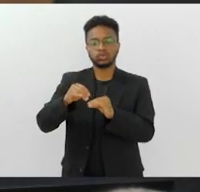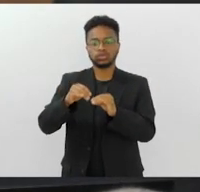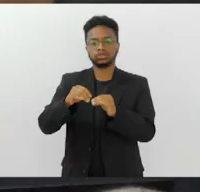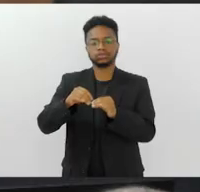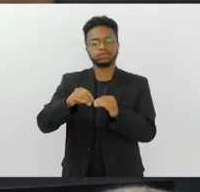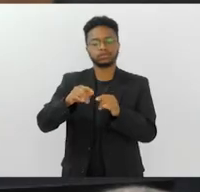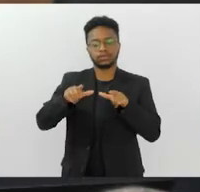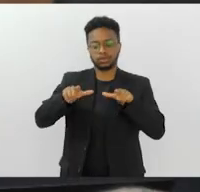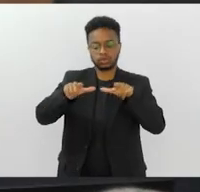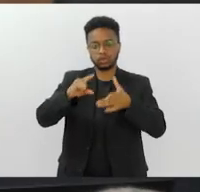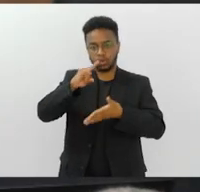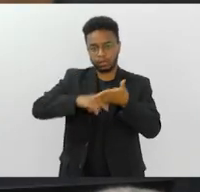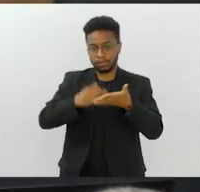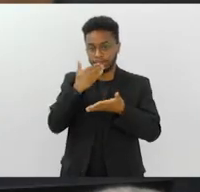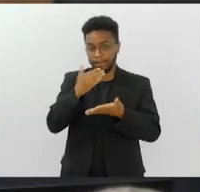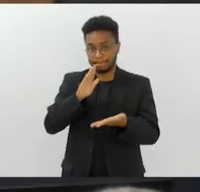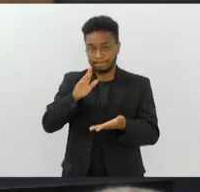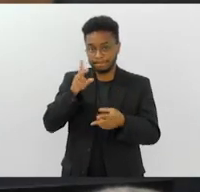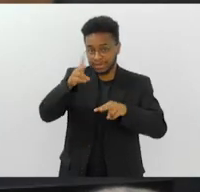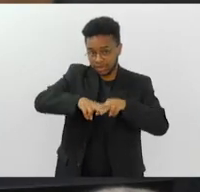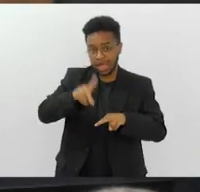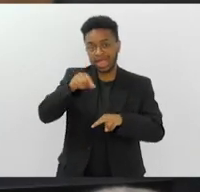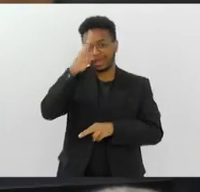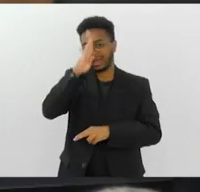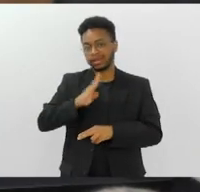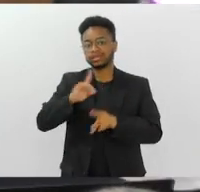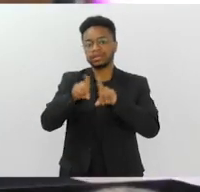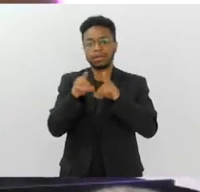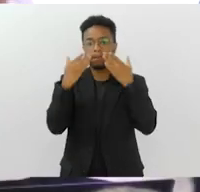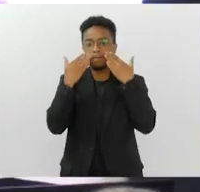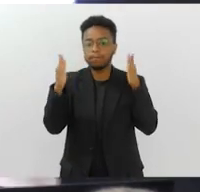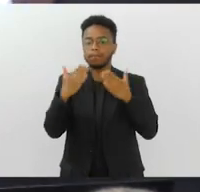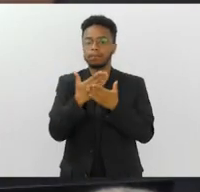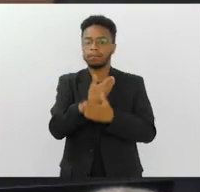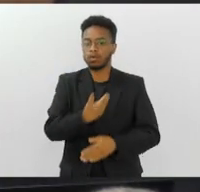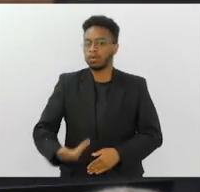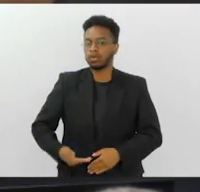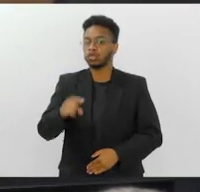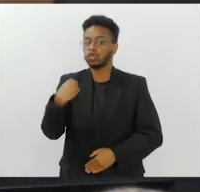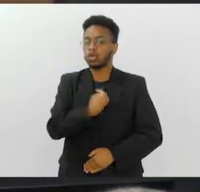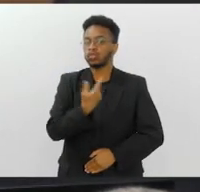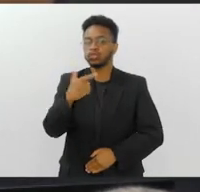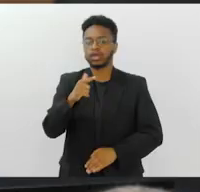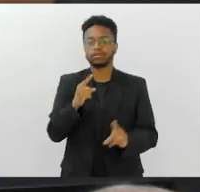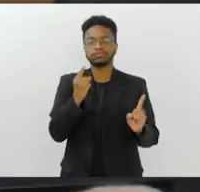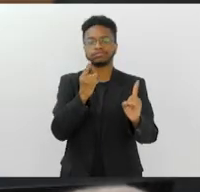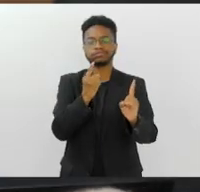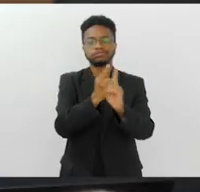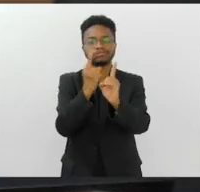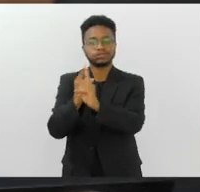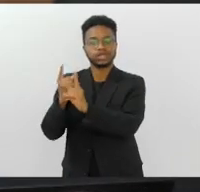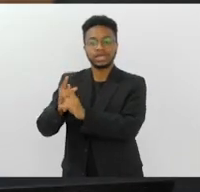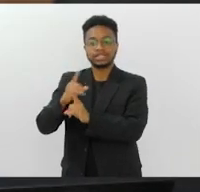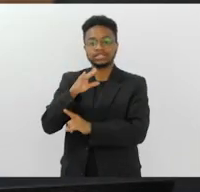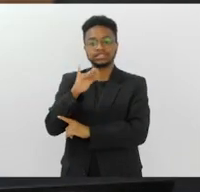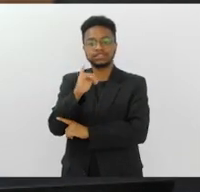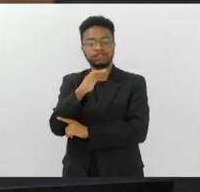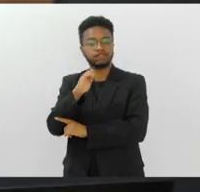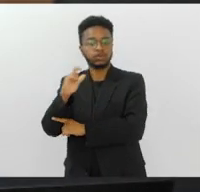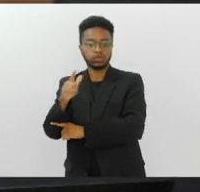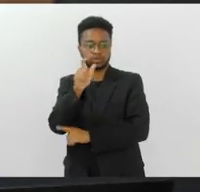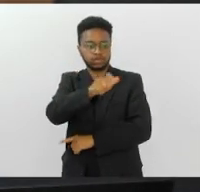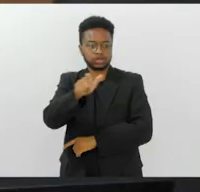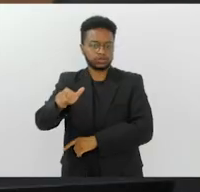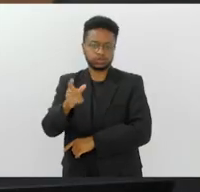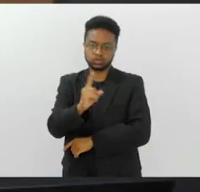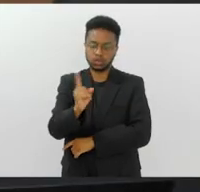para todo mundo nós não fazemos identificação civil das pessoas isso é importante que seja levado aqui ao conhecimento